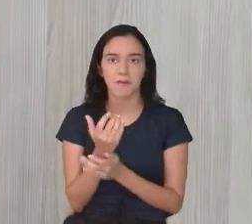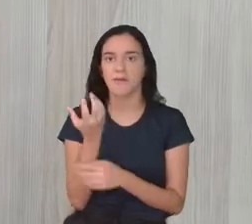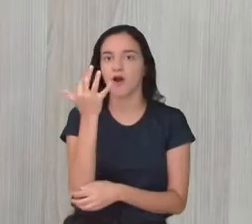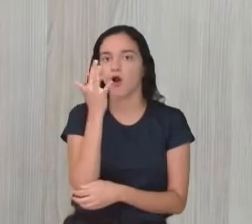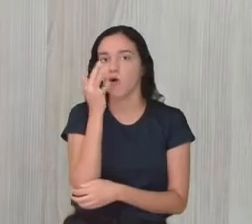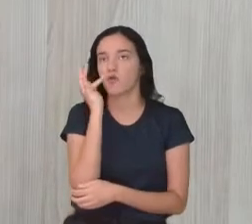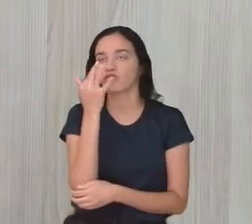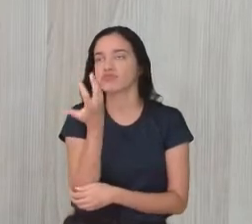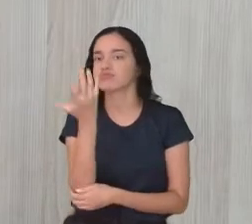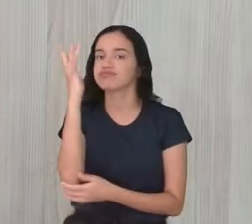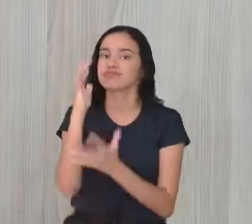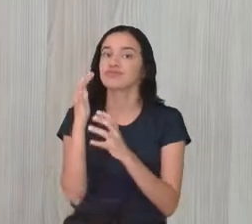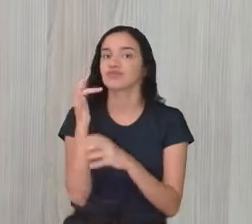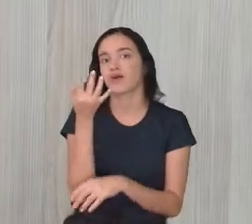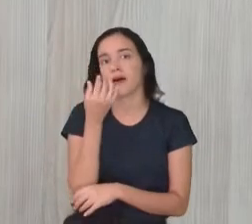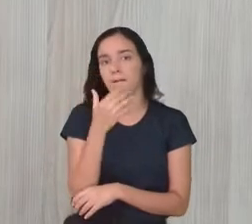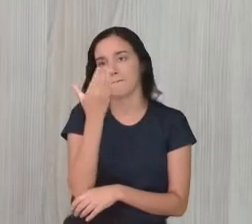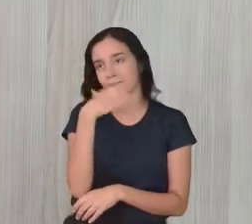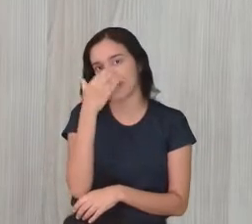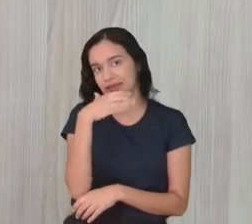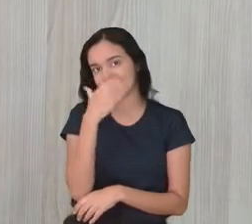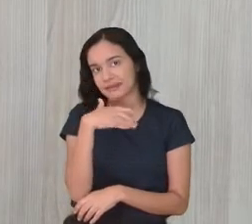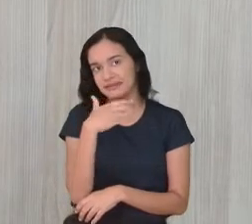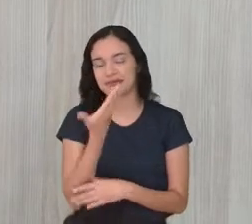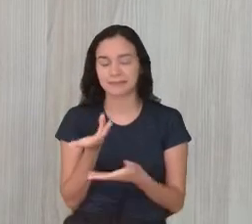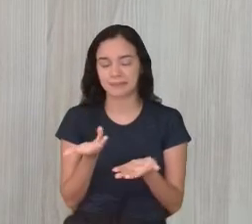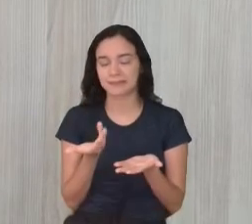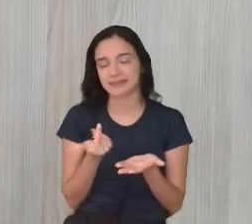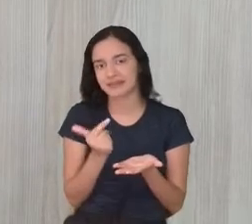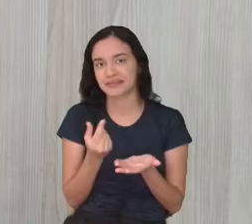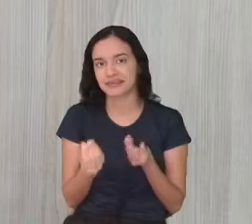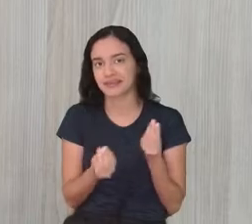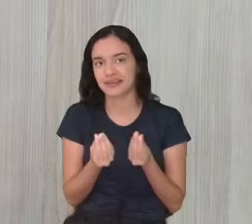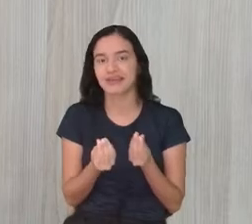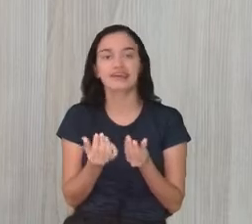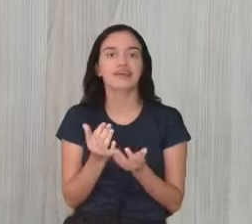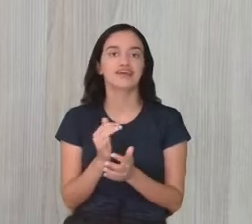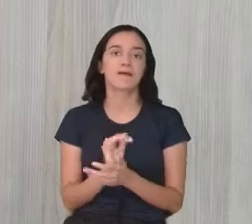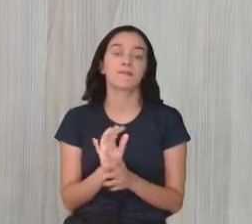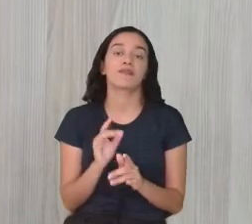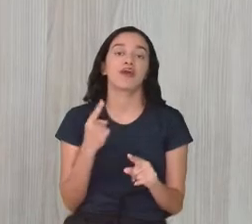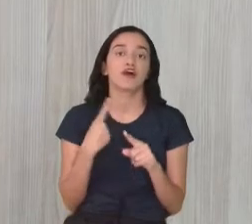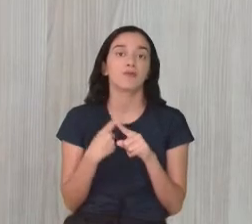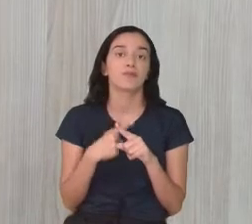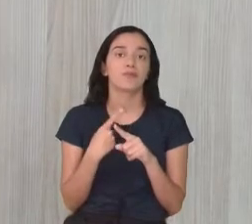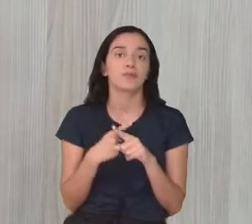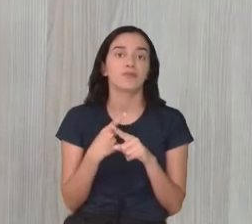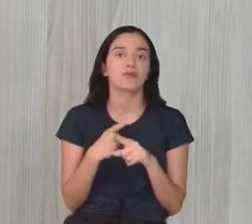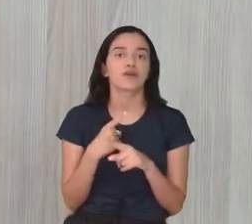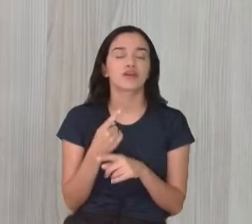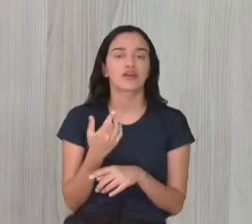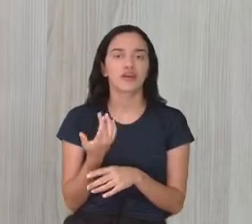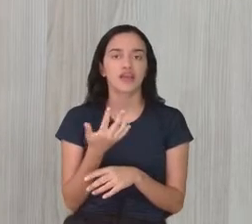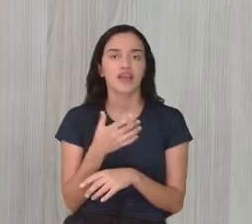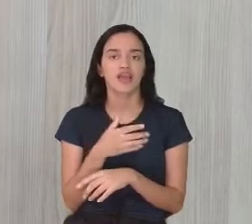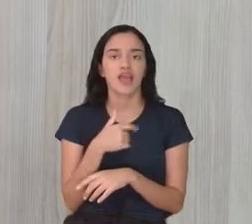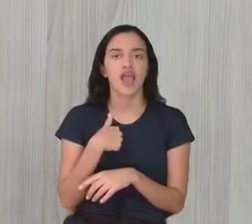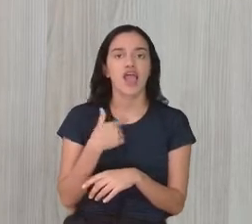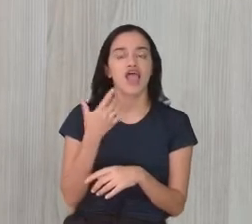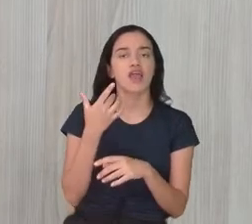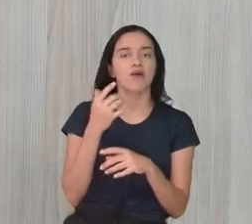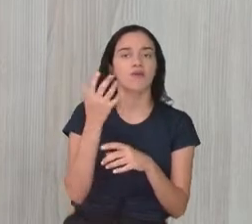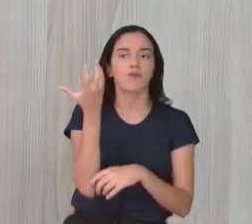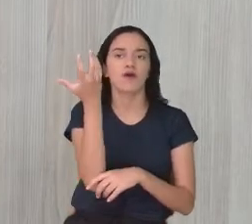No máximo, só se for transgênica, né? Não é uma maçã mesmo, né? Não suporta, porque ela é uma planta, né? Justamente vai se adaptar a um clima